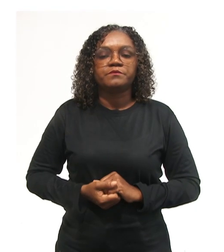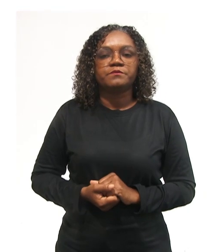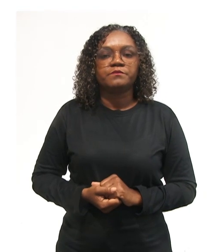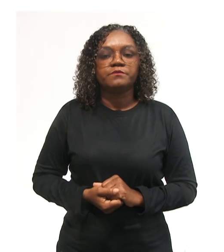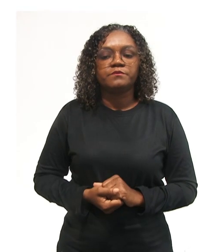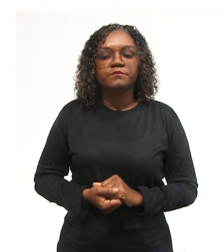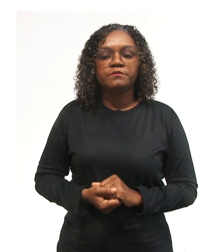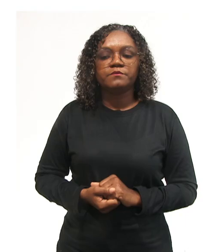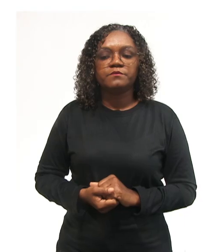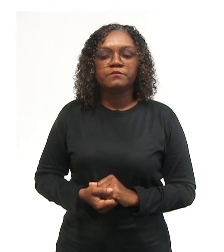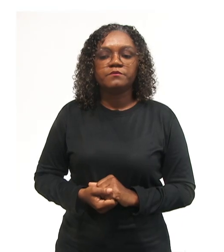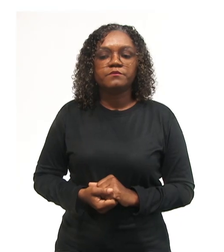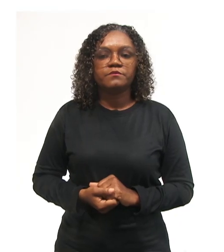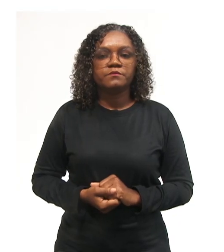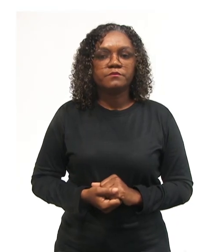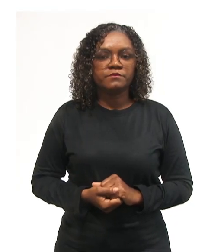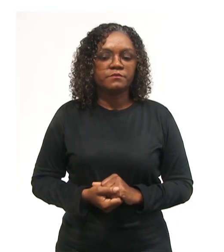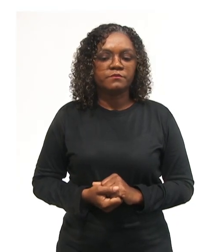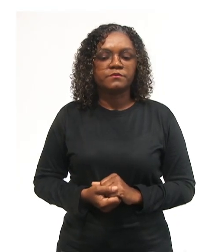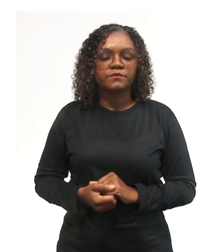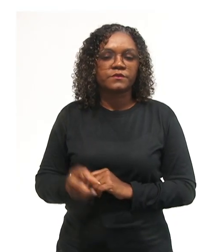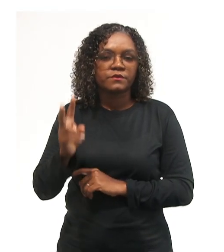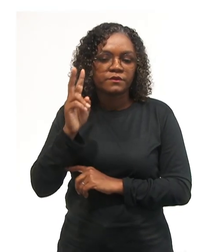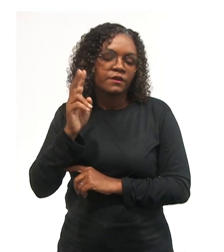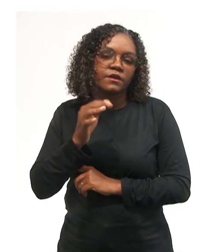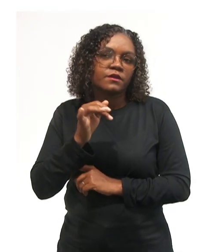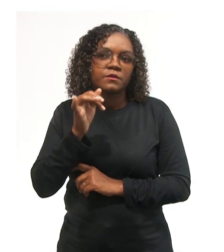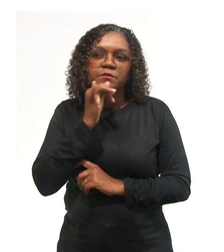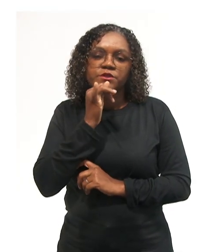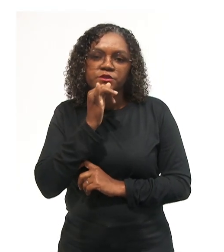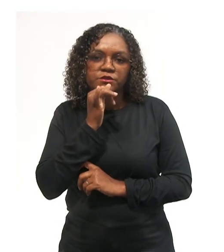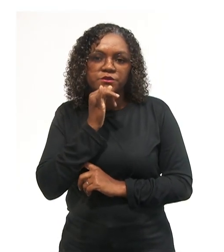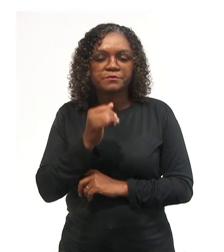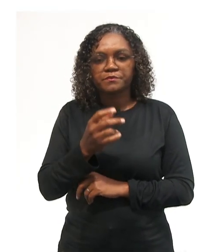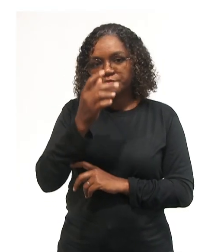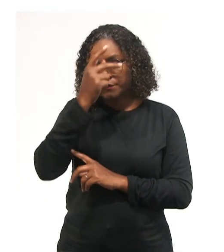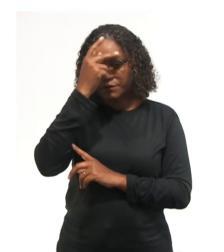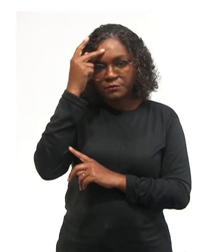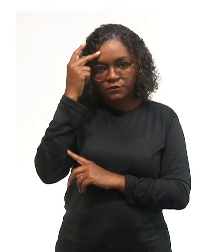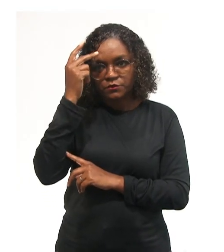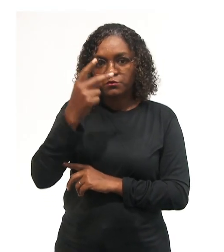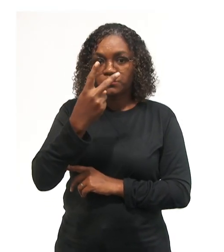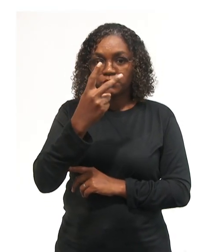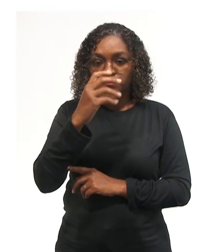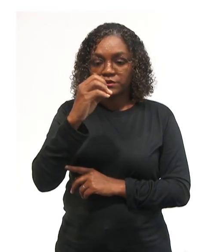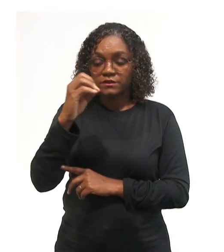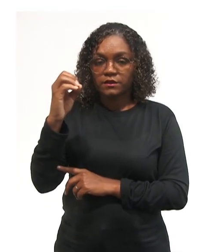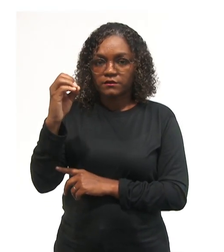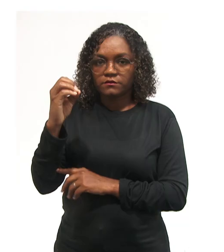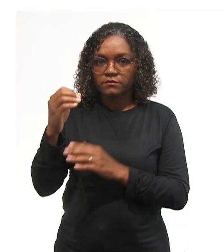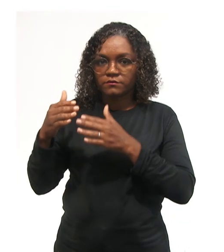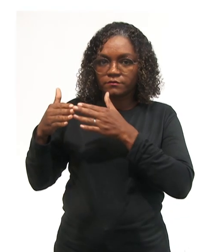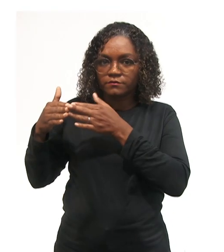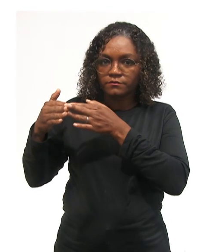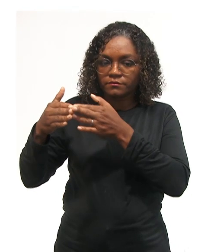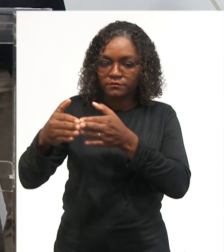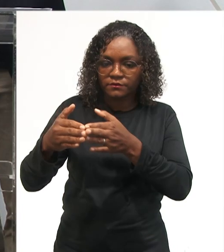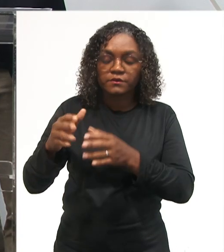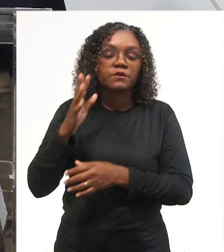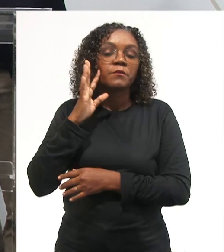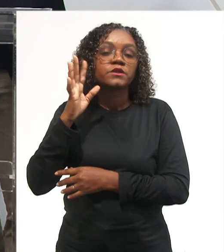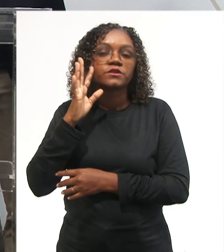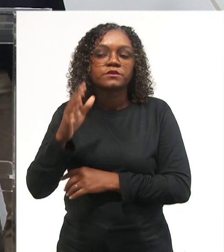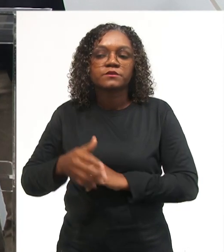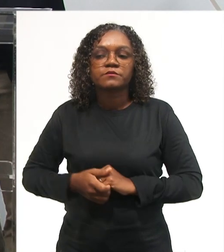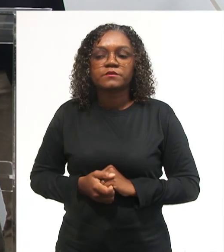que nós temos um transatlântico transportando aí 200 passageiros, tá? E esse transatlântico, ele,